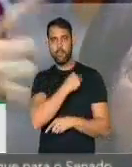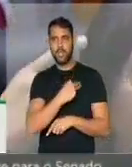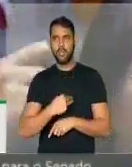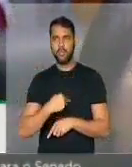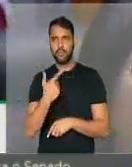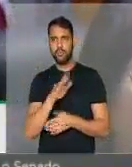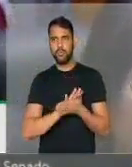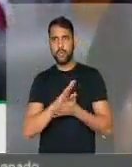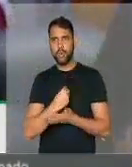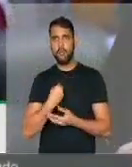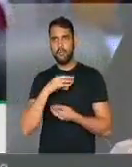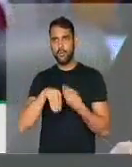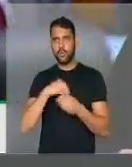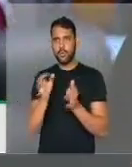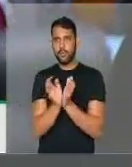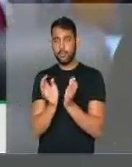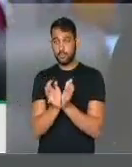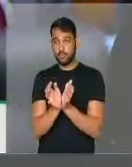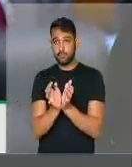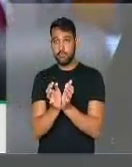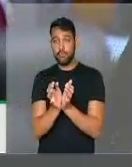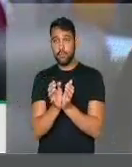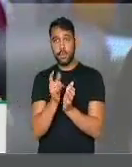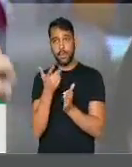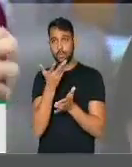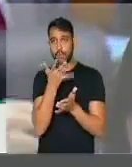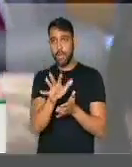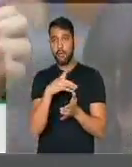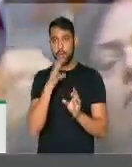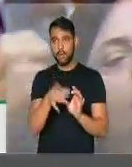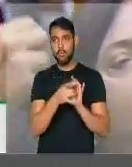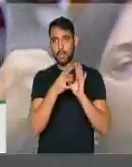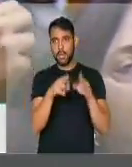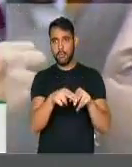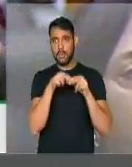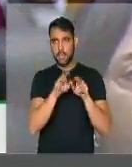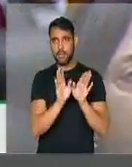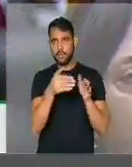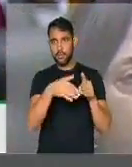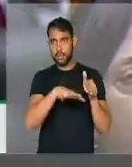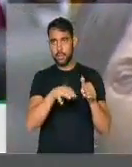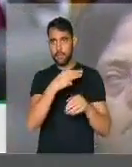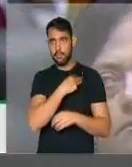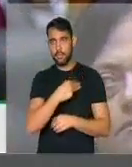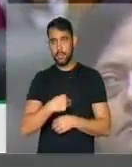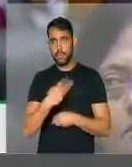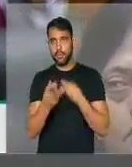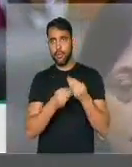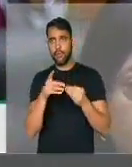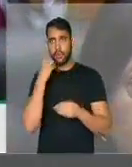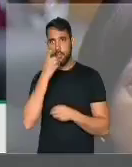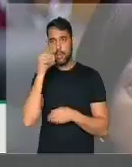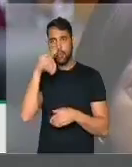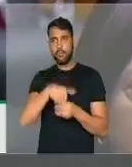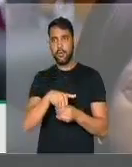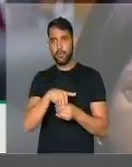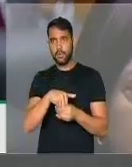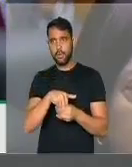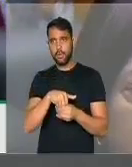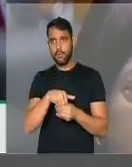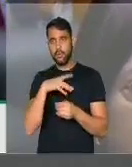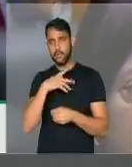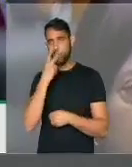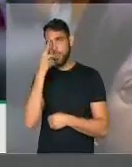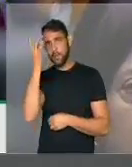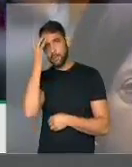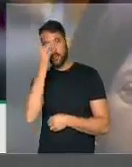ministro não está envolvido na organização criminosa, e eu não quero autorizar apenas em relação àquele ministro, como o parlamentar vota? Ou se eu